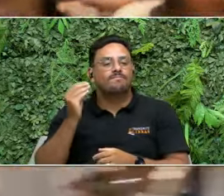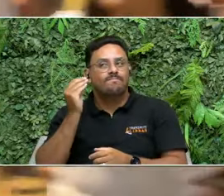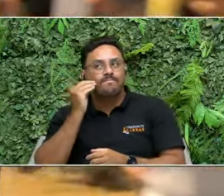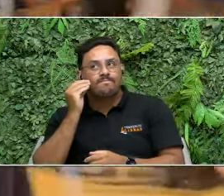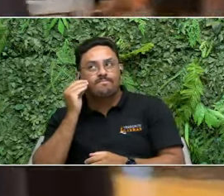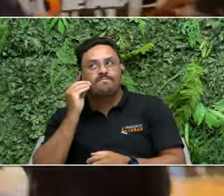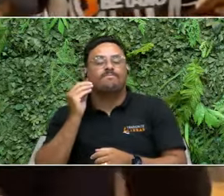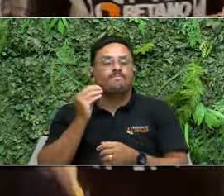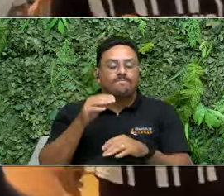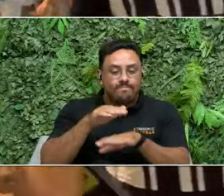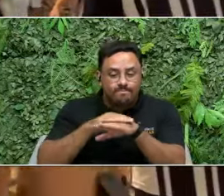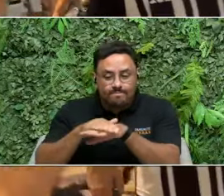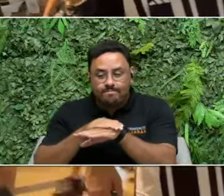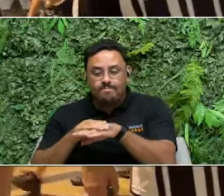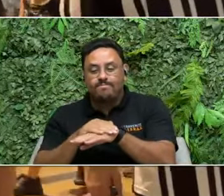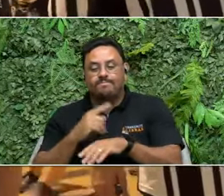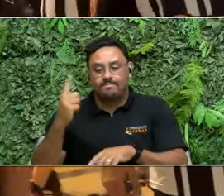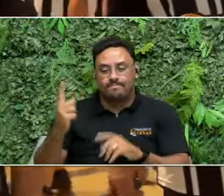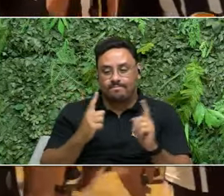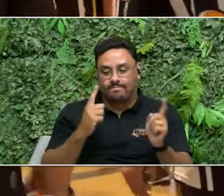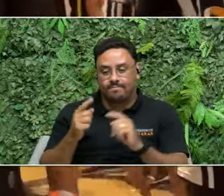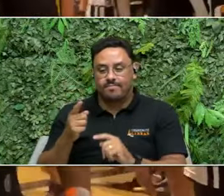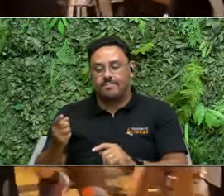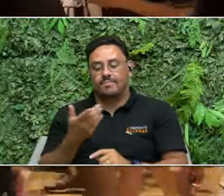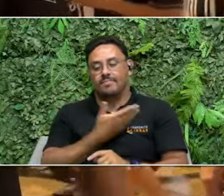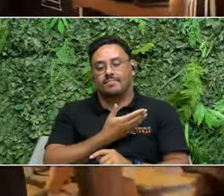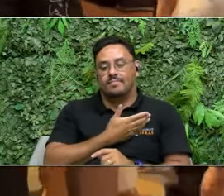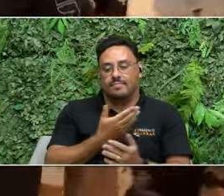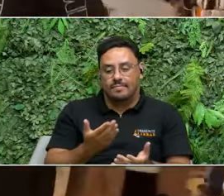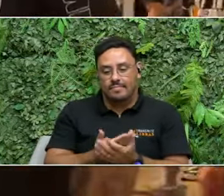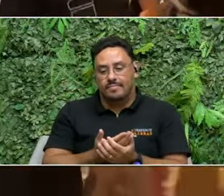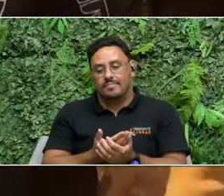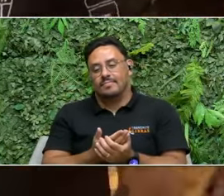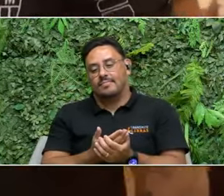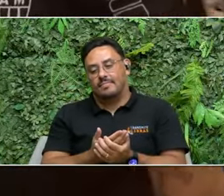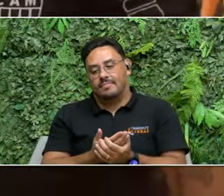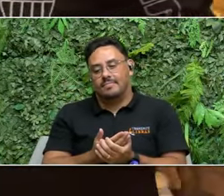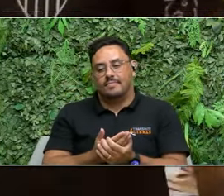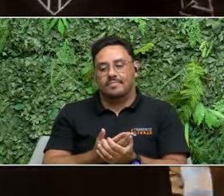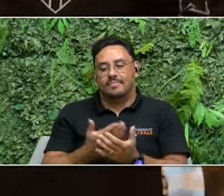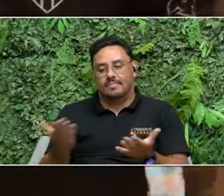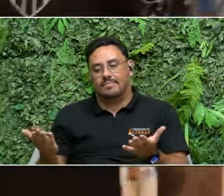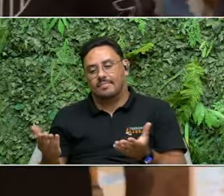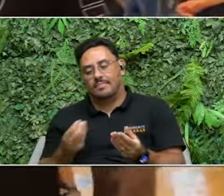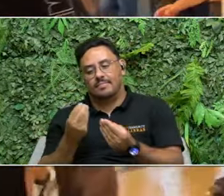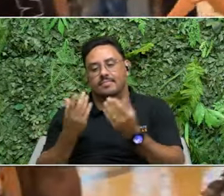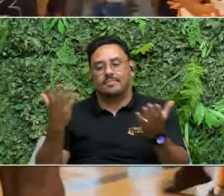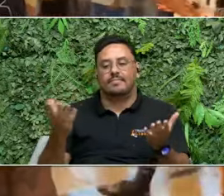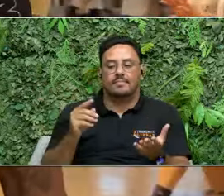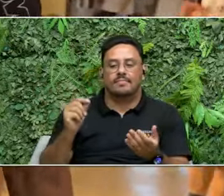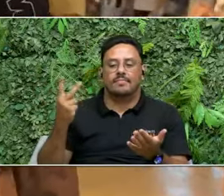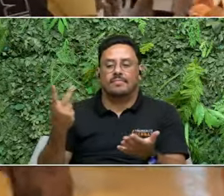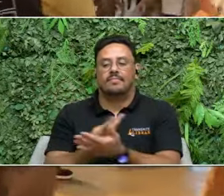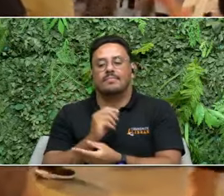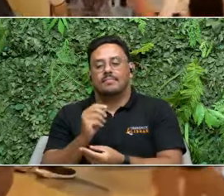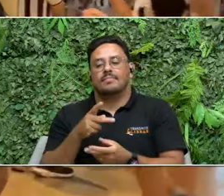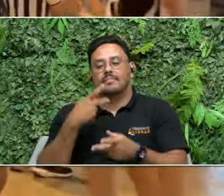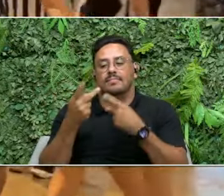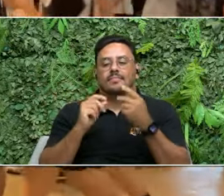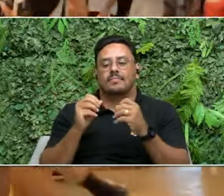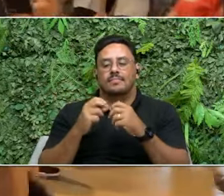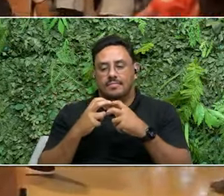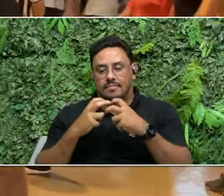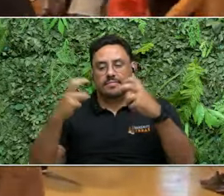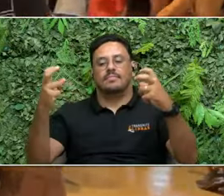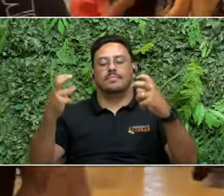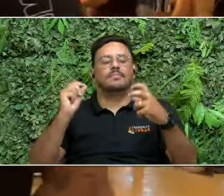pessoal aqui porque ó tá saindo tá que meu amigo ó bem Meo amor e aí que que que que me Solte a tua voz